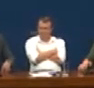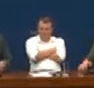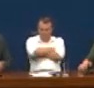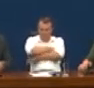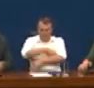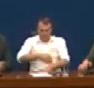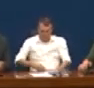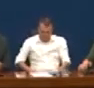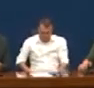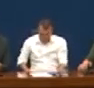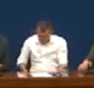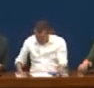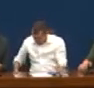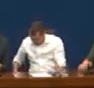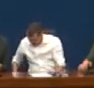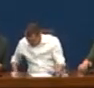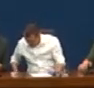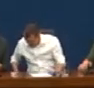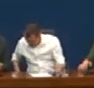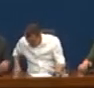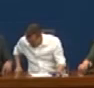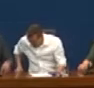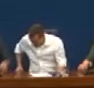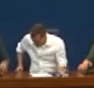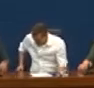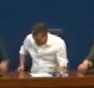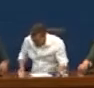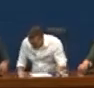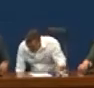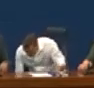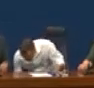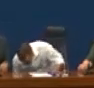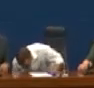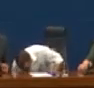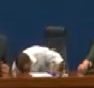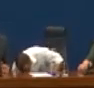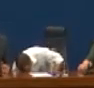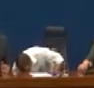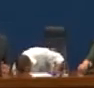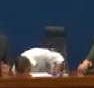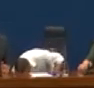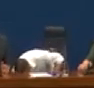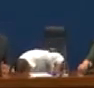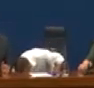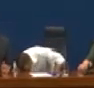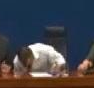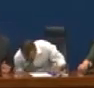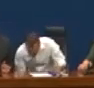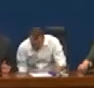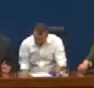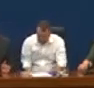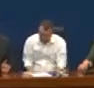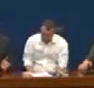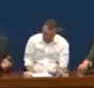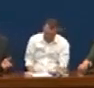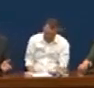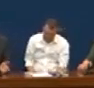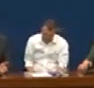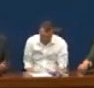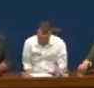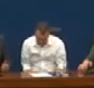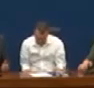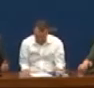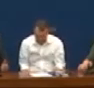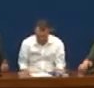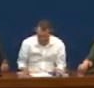ter responsabilidade de quem assinou ele depois ou não? Porque isso vai ter que passar pelo Tribunal de Contas. Tá? Agora,